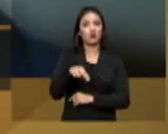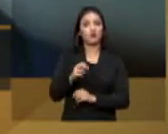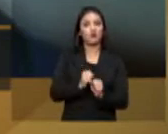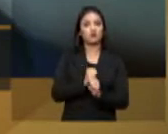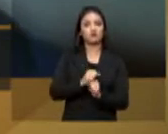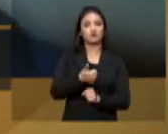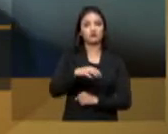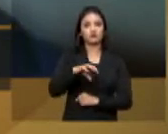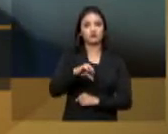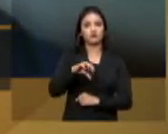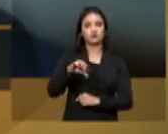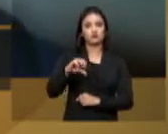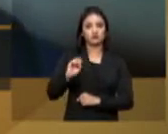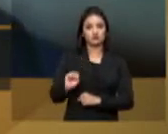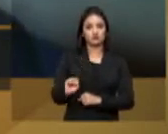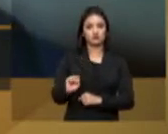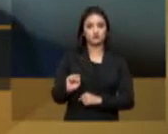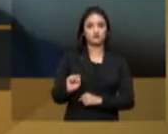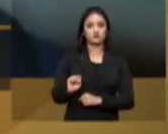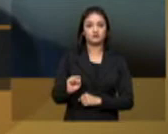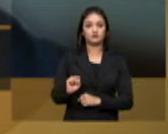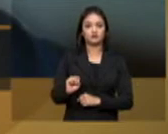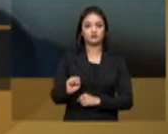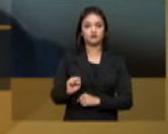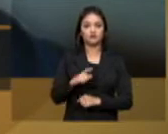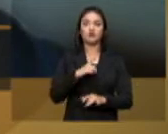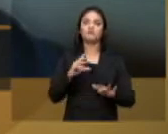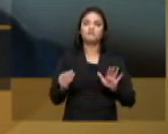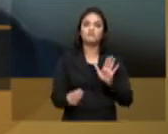de 1998, incluídos pela Lei